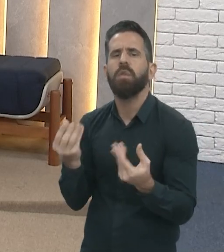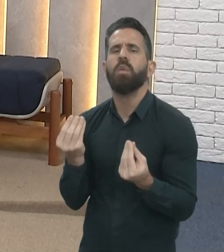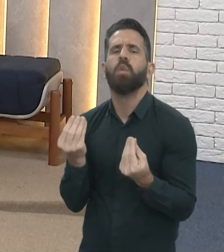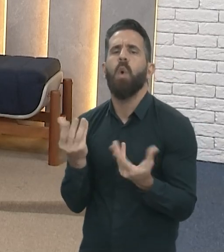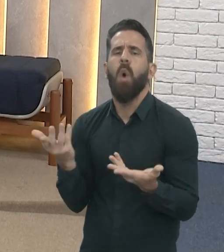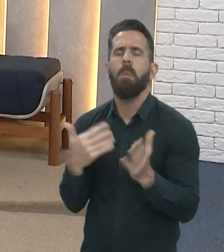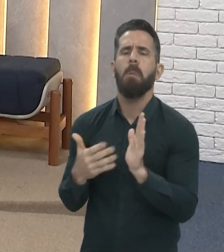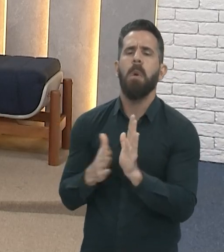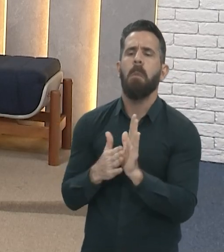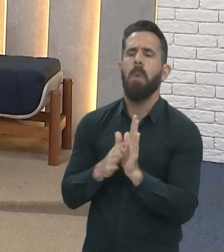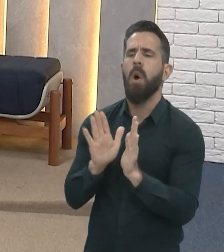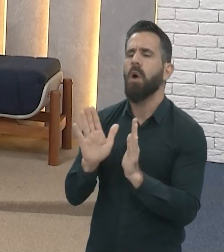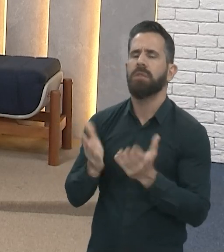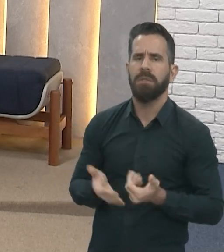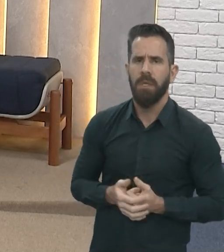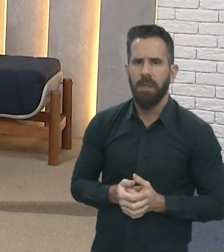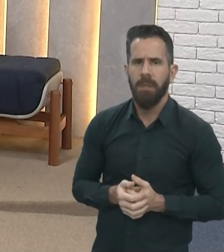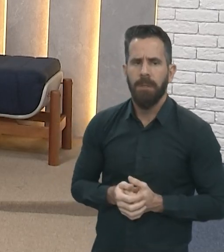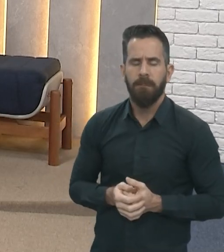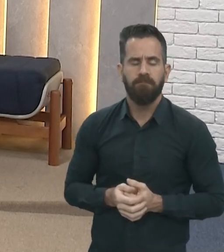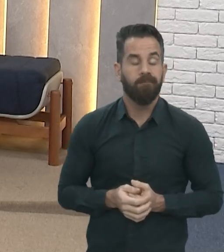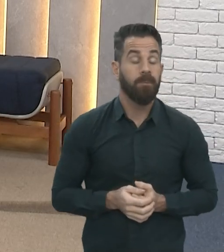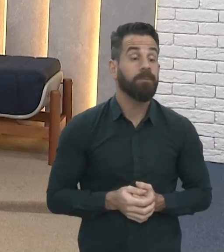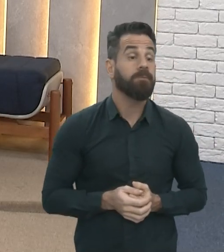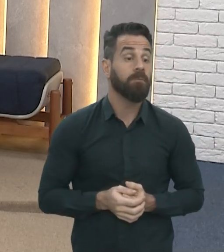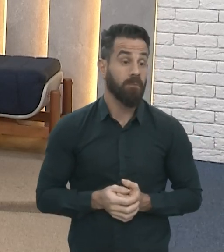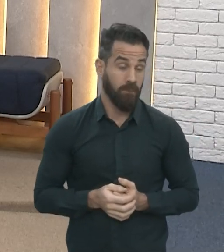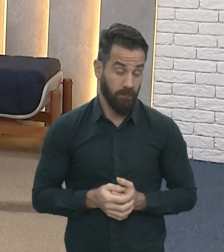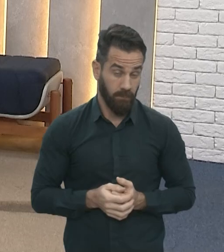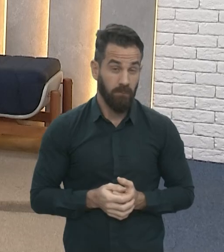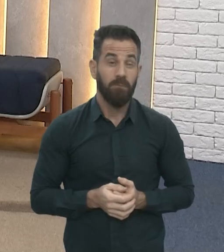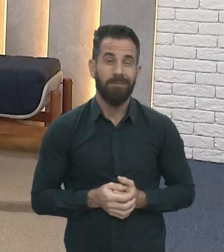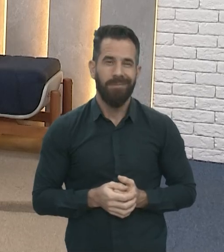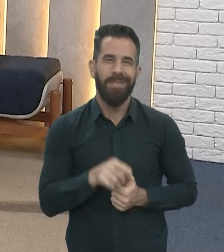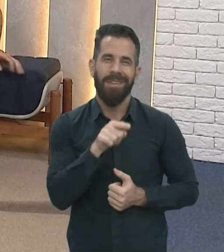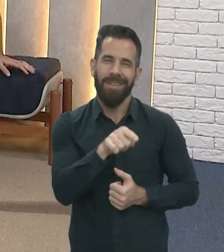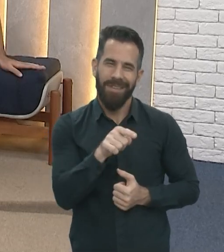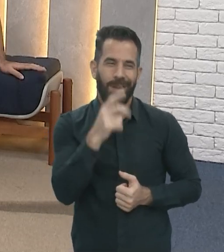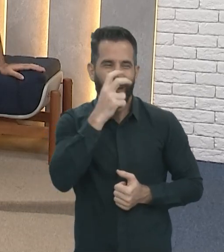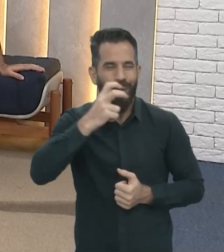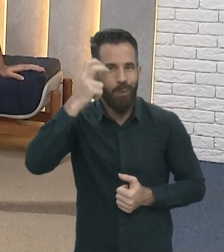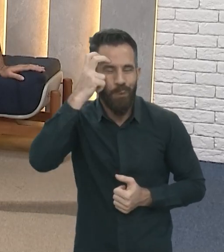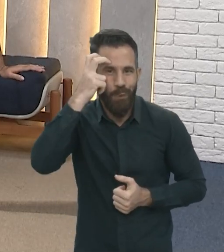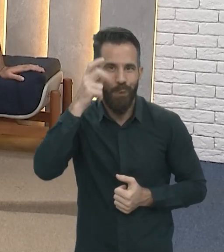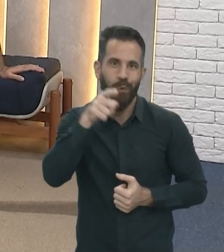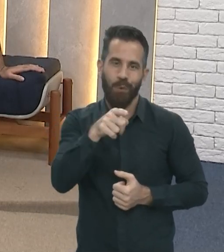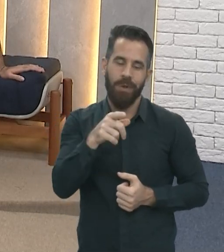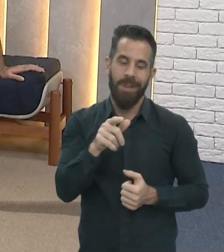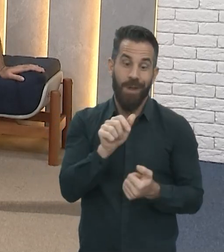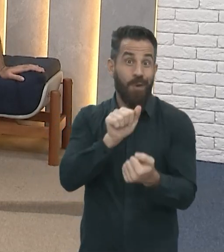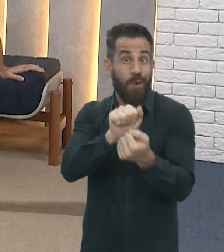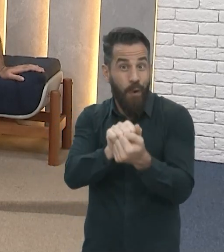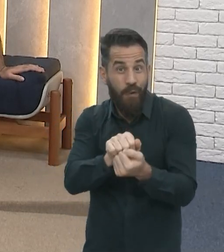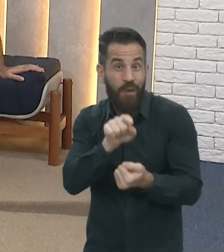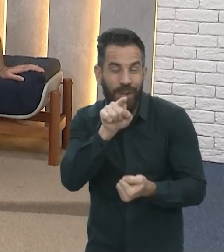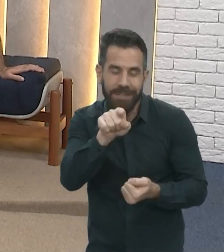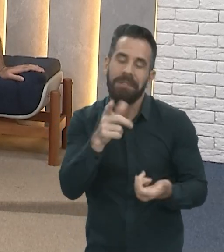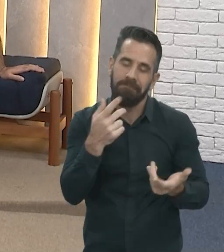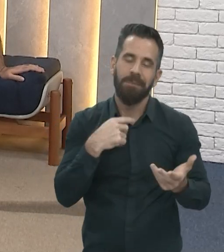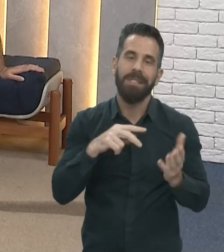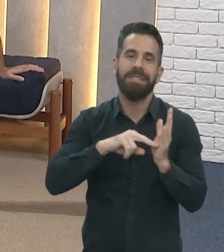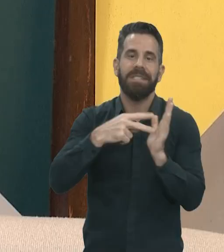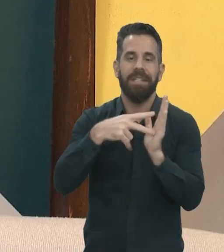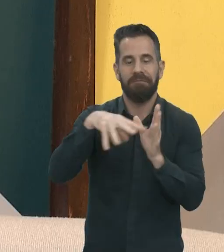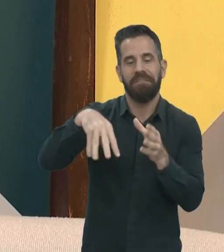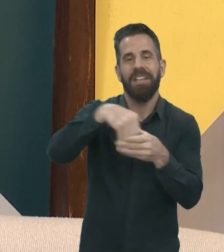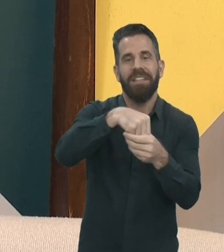Bem, a cultura é outro pilar, né, quando a gente fala justamente do com você e da diversidade e do bem-estar. Nós temos